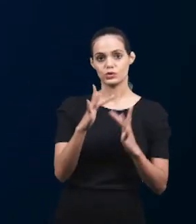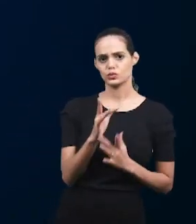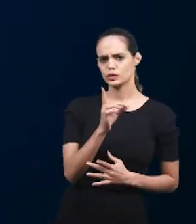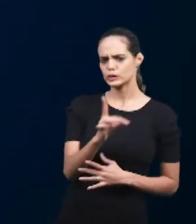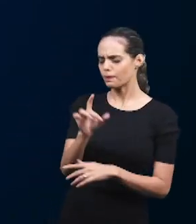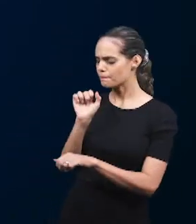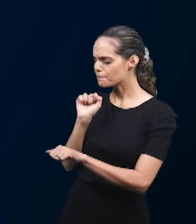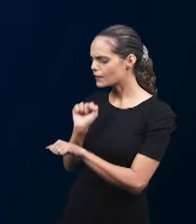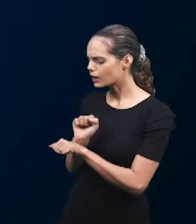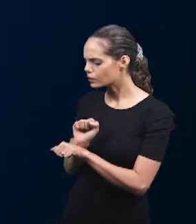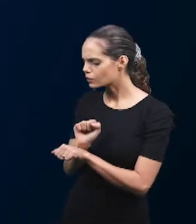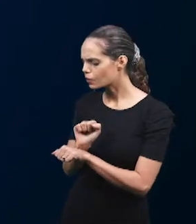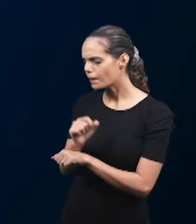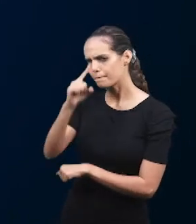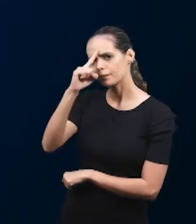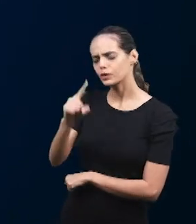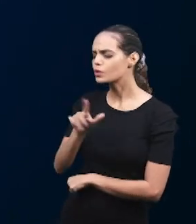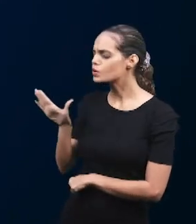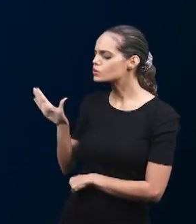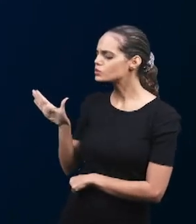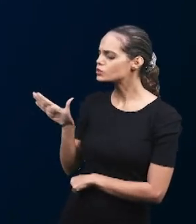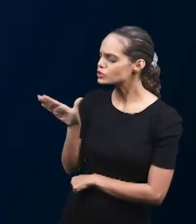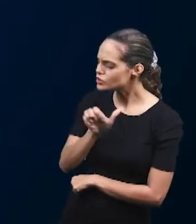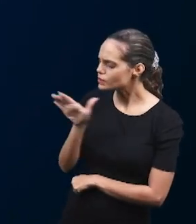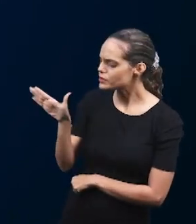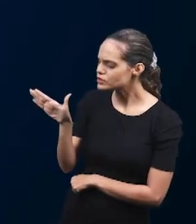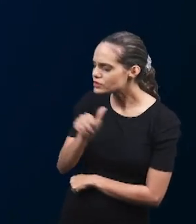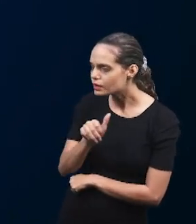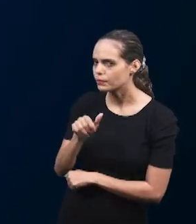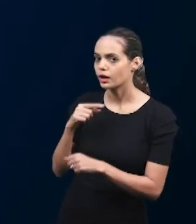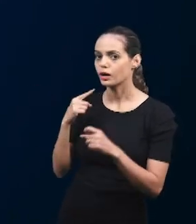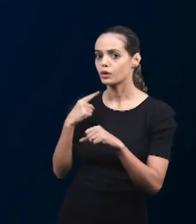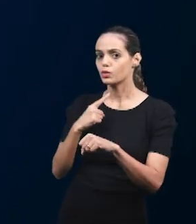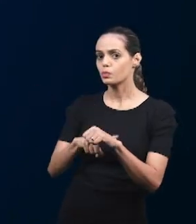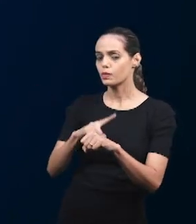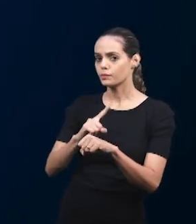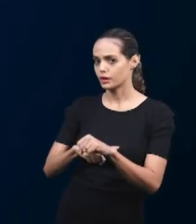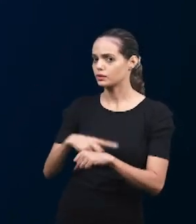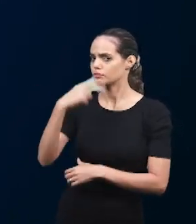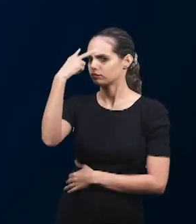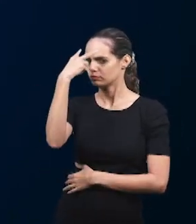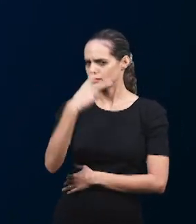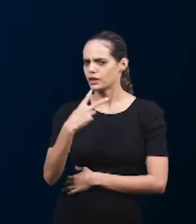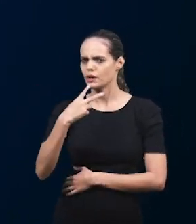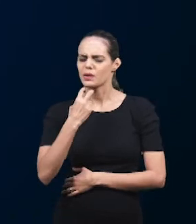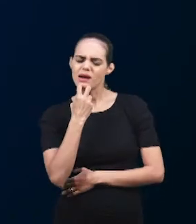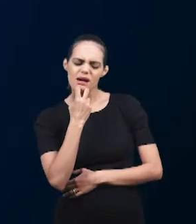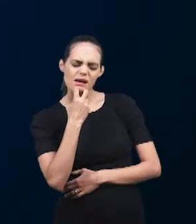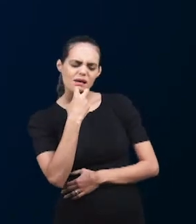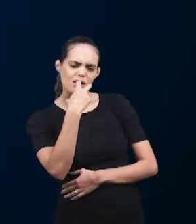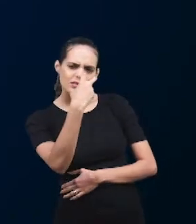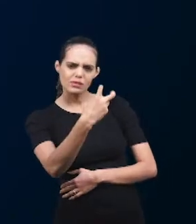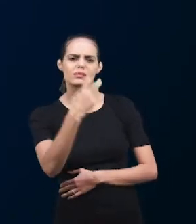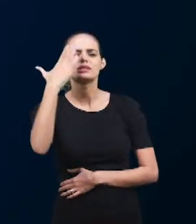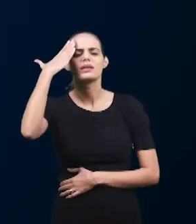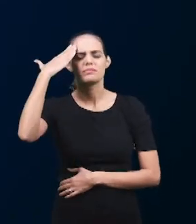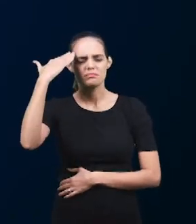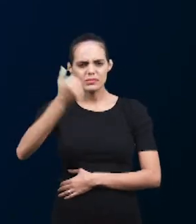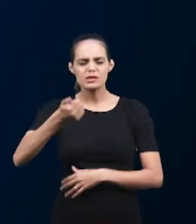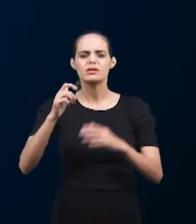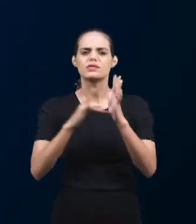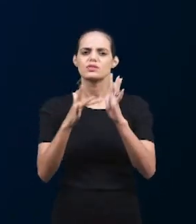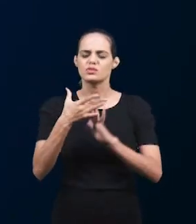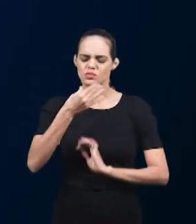voltou a ele, mandou chamar. Aquele cego, quando ele gritou aquilo ali, ele sabia que Jesus era o Salvador, que Jesus era o leão da tribo de